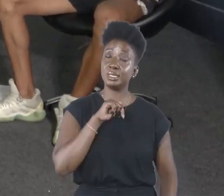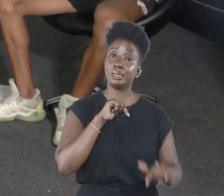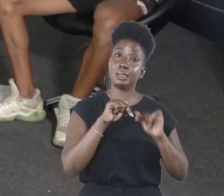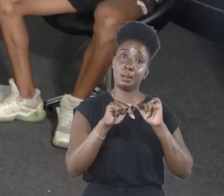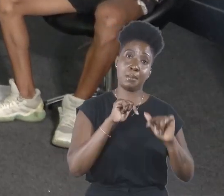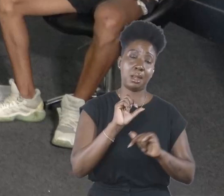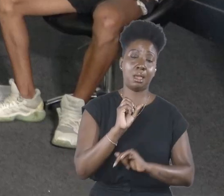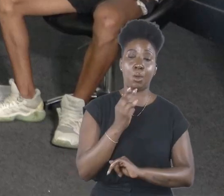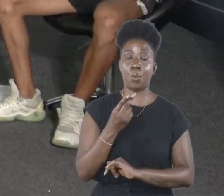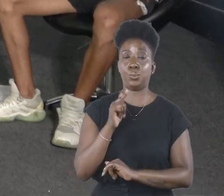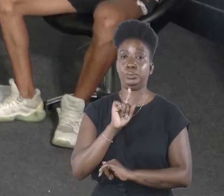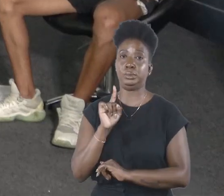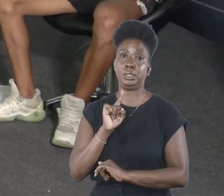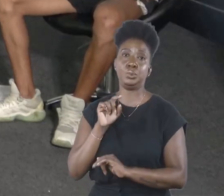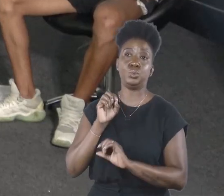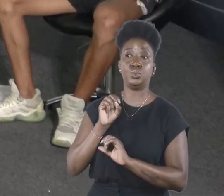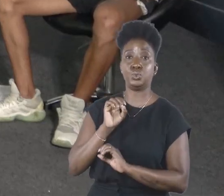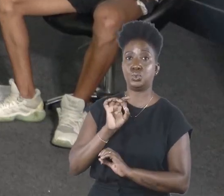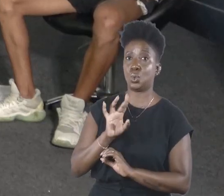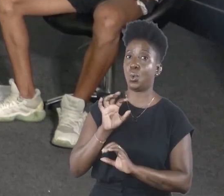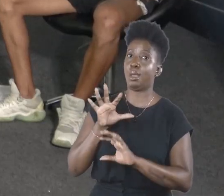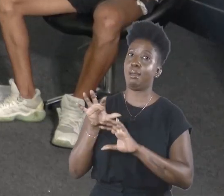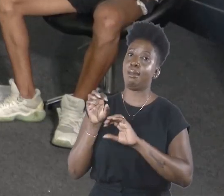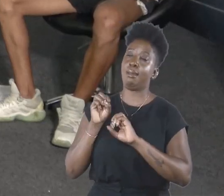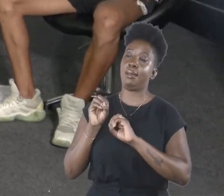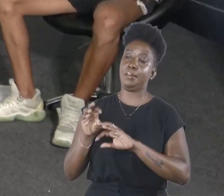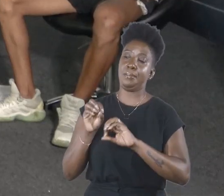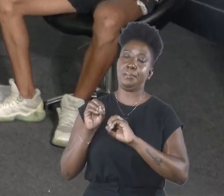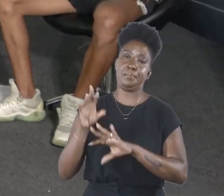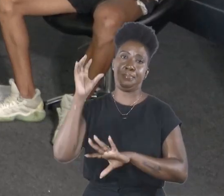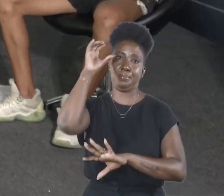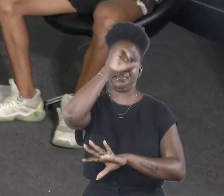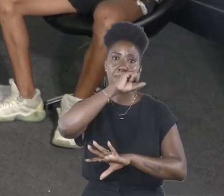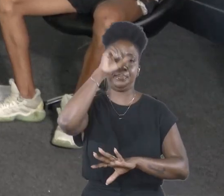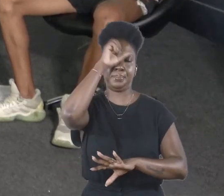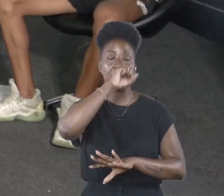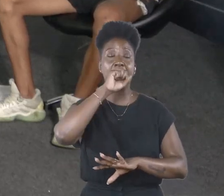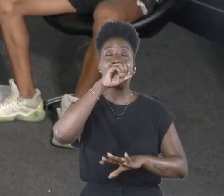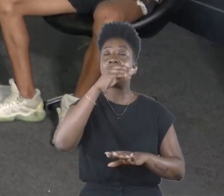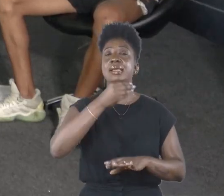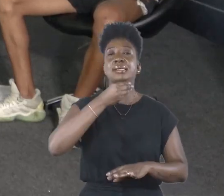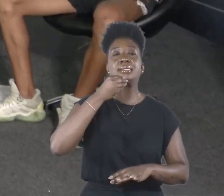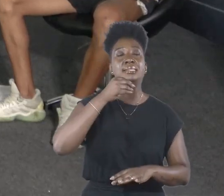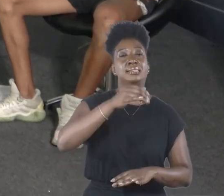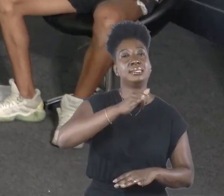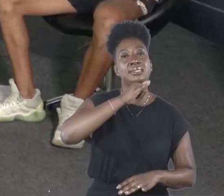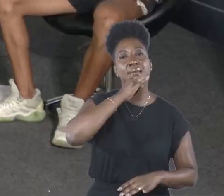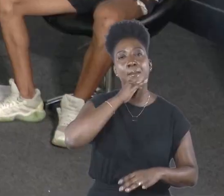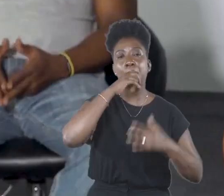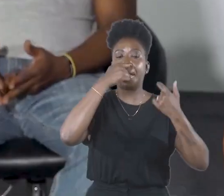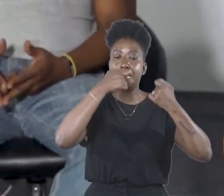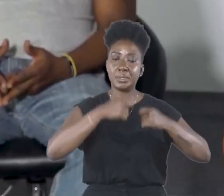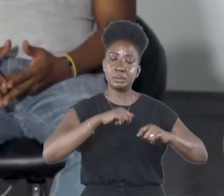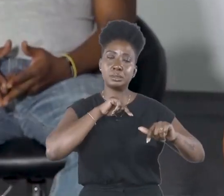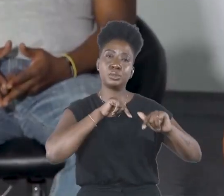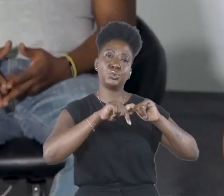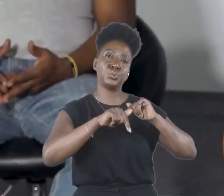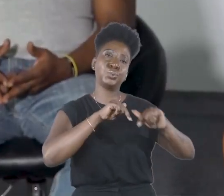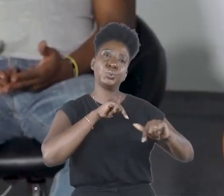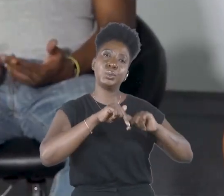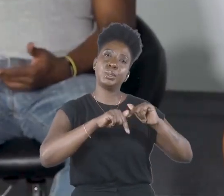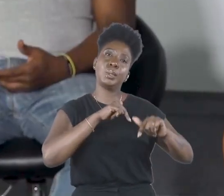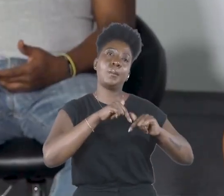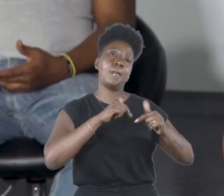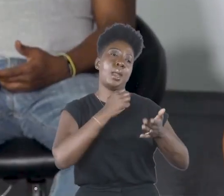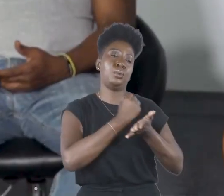decidem se vai trabalhar ou não, ou se vai empreender. A partir do momento que a pessoa escolhe, eu preciso de um emprego fixo.